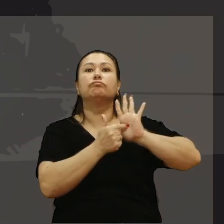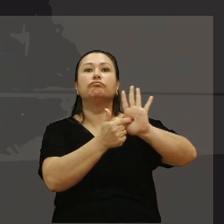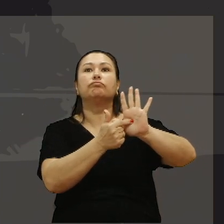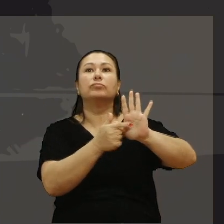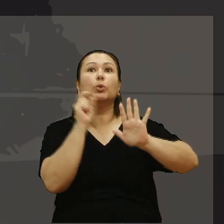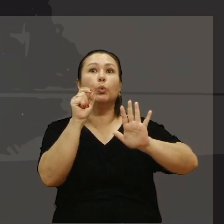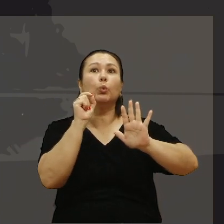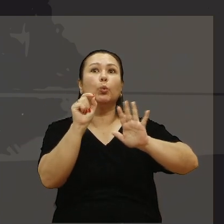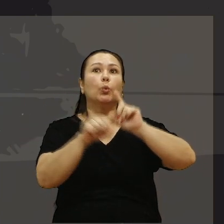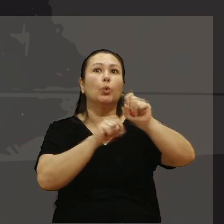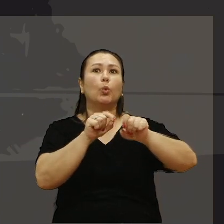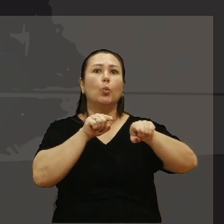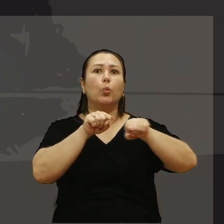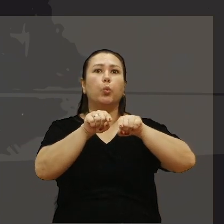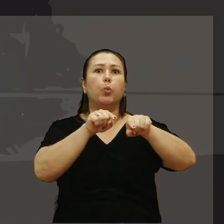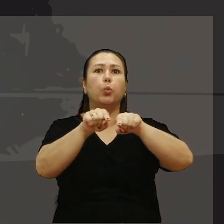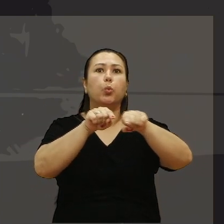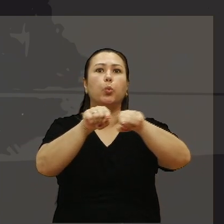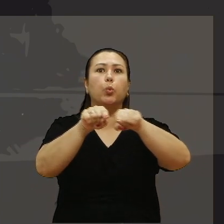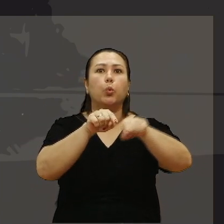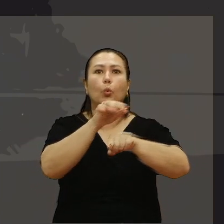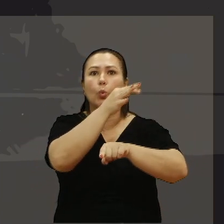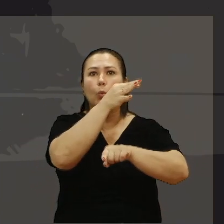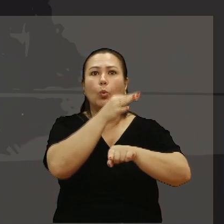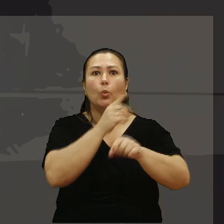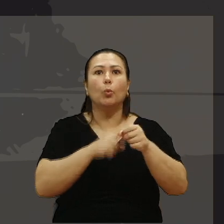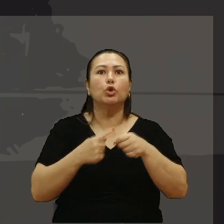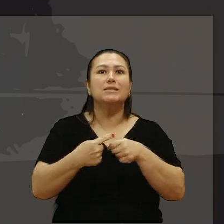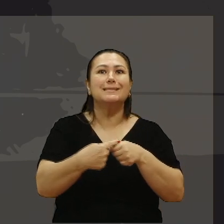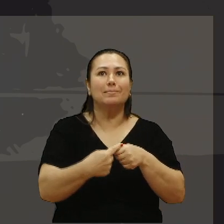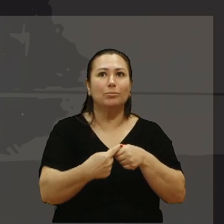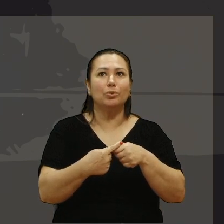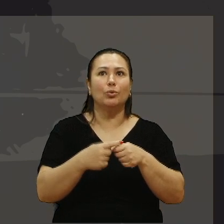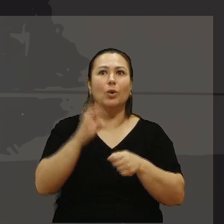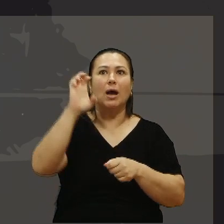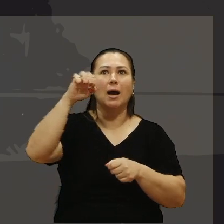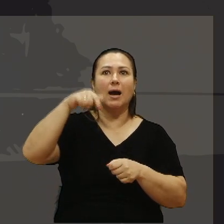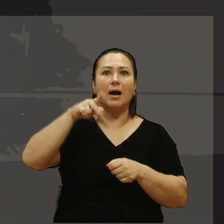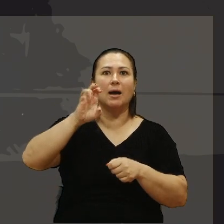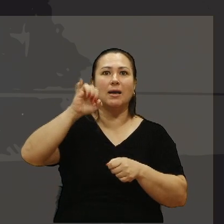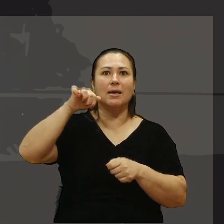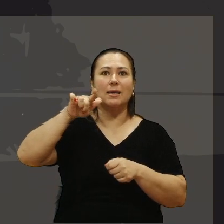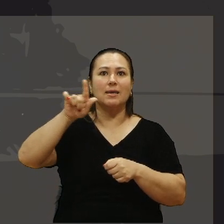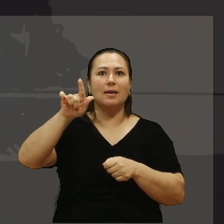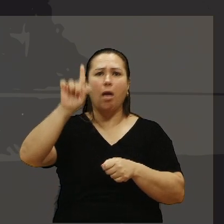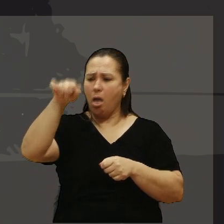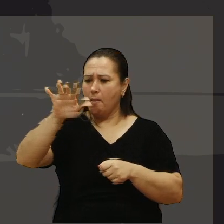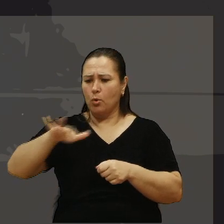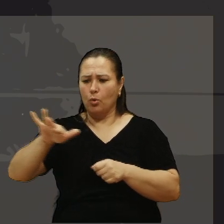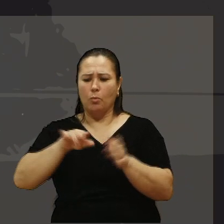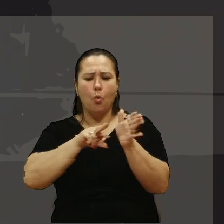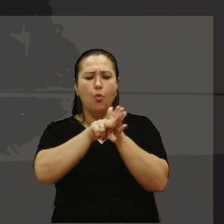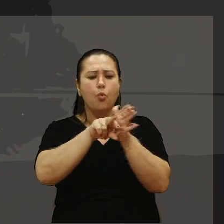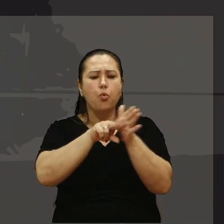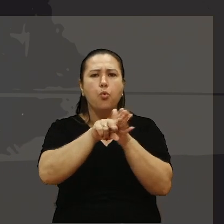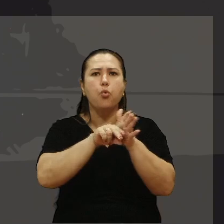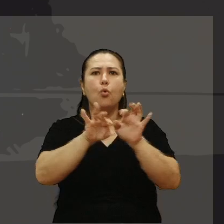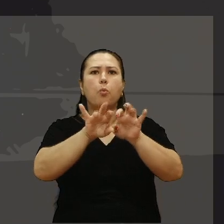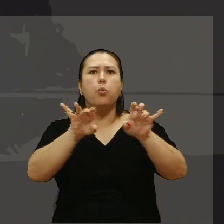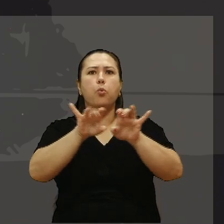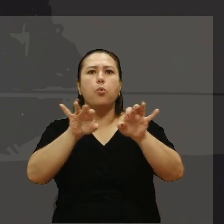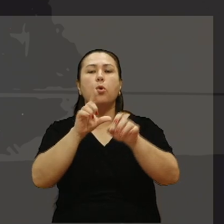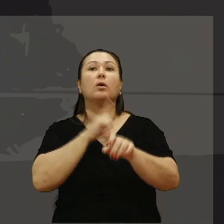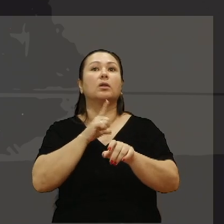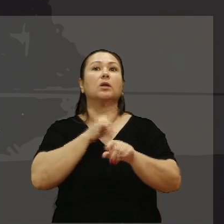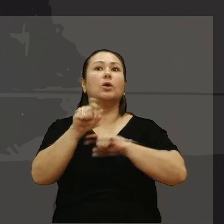Ranking de competitividade dos municípios. Isso é um ranking que é acesso público, botem ali no Google, que tem